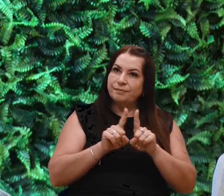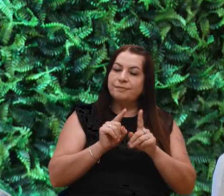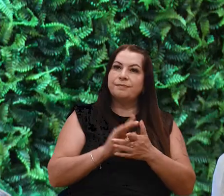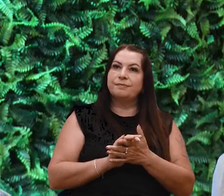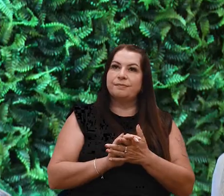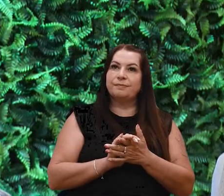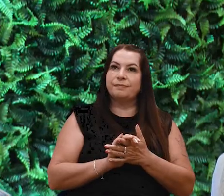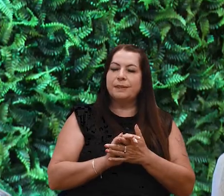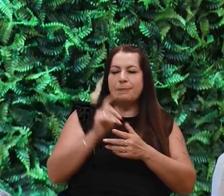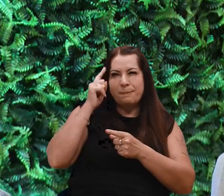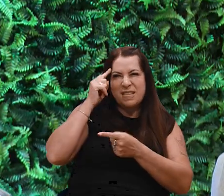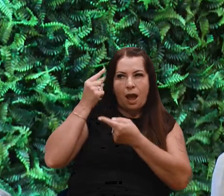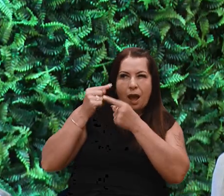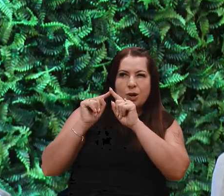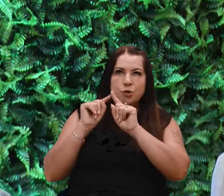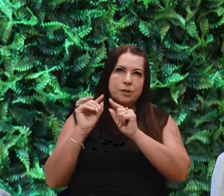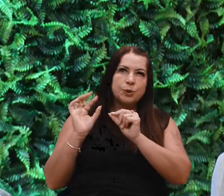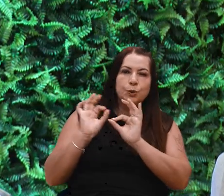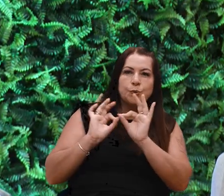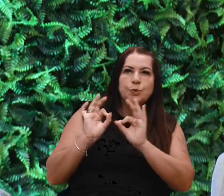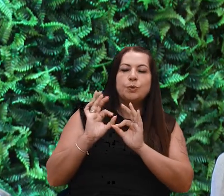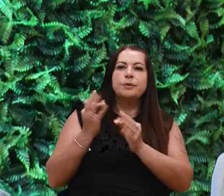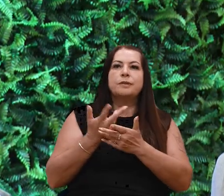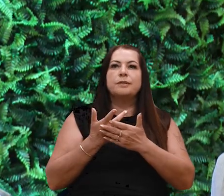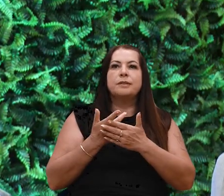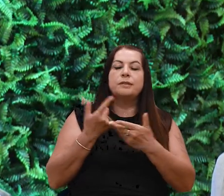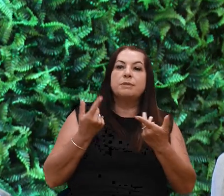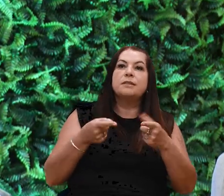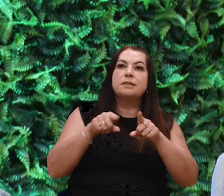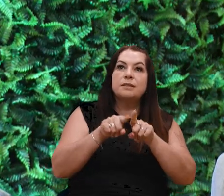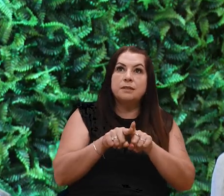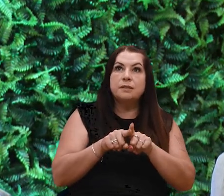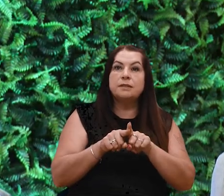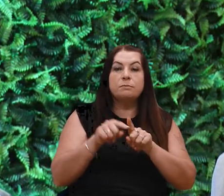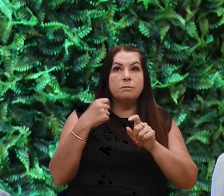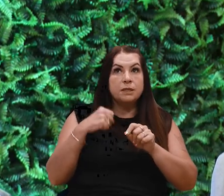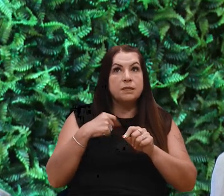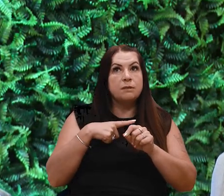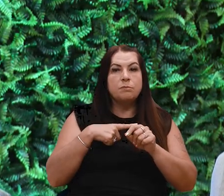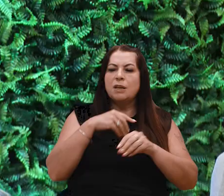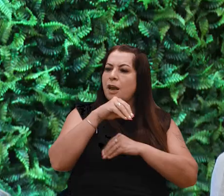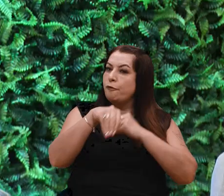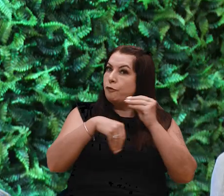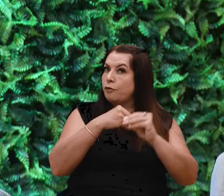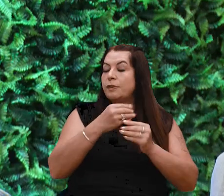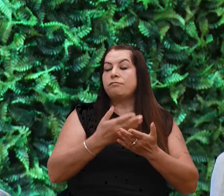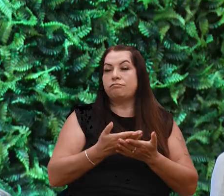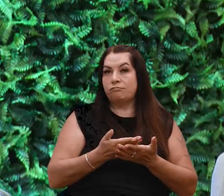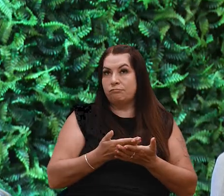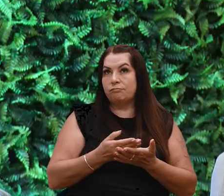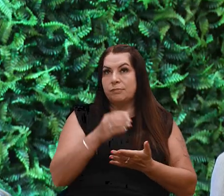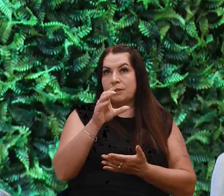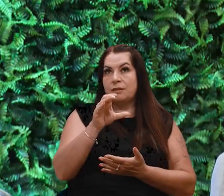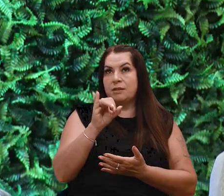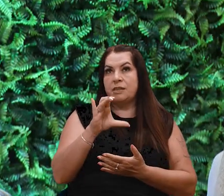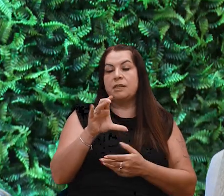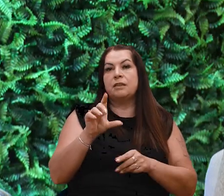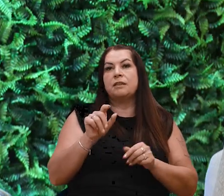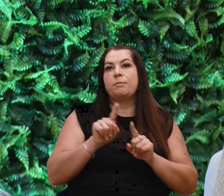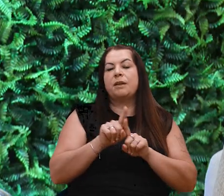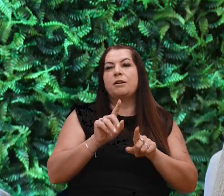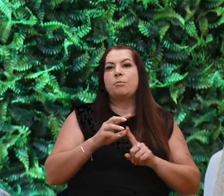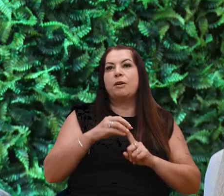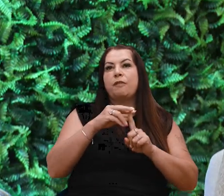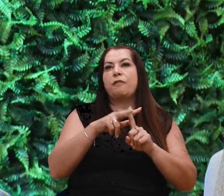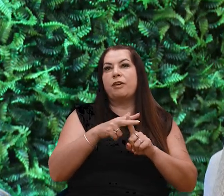para articulações, para todas as parcerias, porque a gente precisa estar envolvido, né, a SIC como uma ferramenta